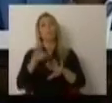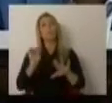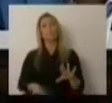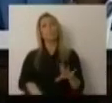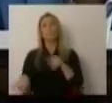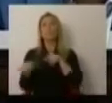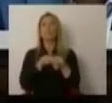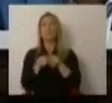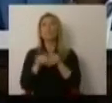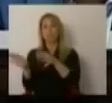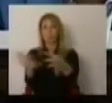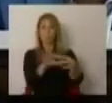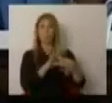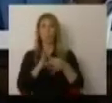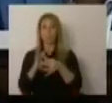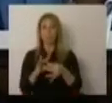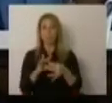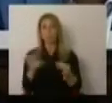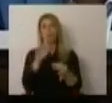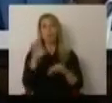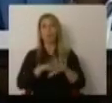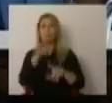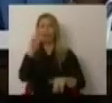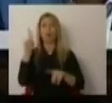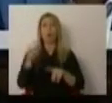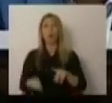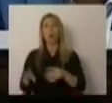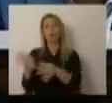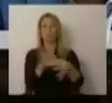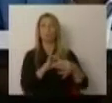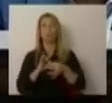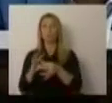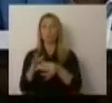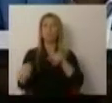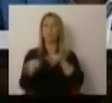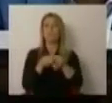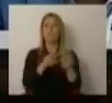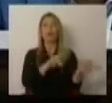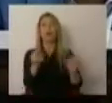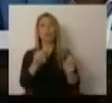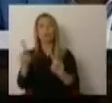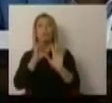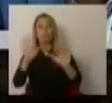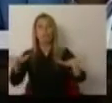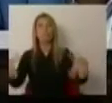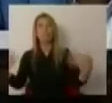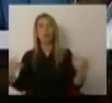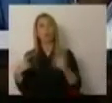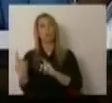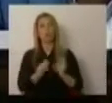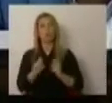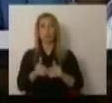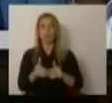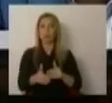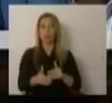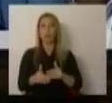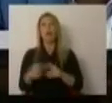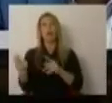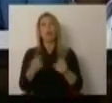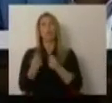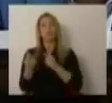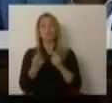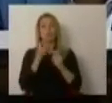à política de coesão, à questão dos cortes na política de coesão e as alternativas que poderão estar em cima da mesa. No âmbito de discussão do próximo